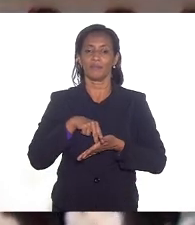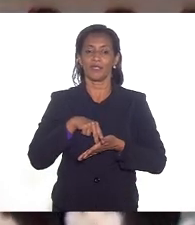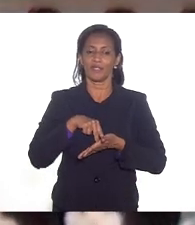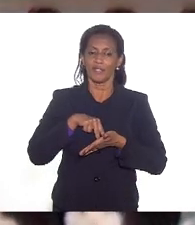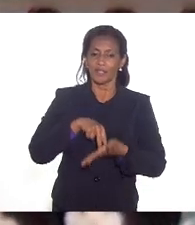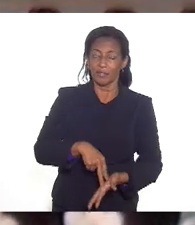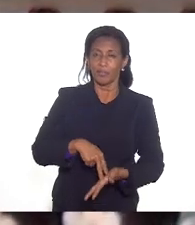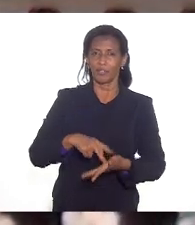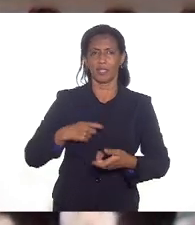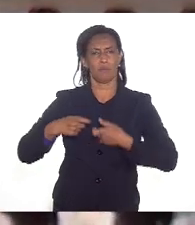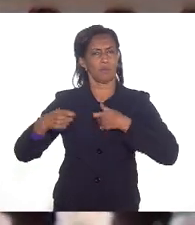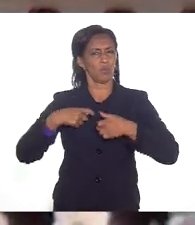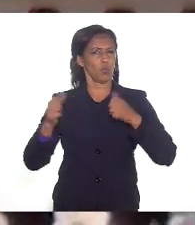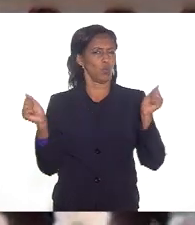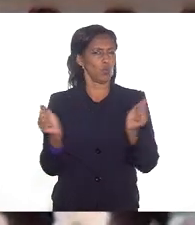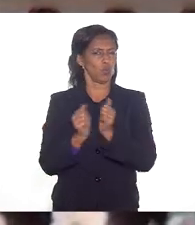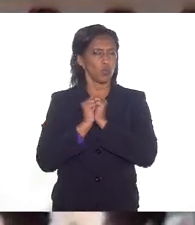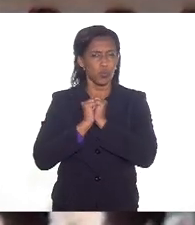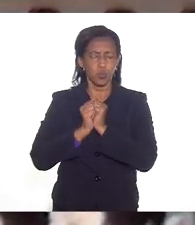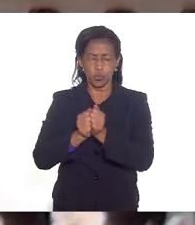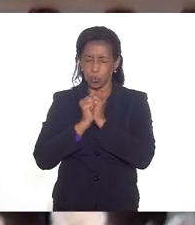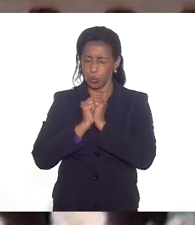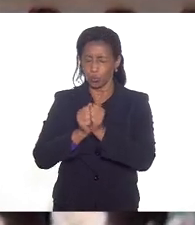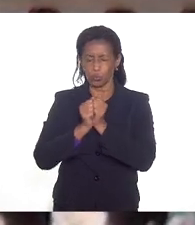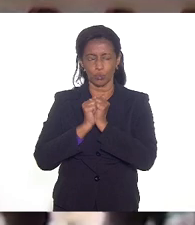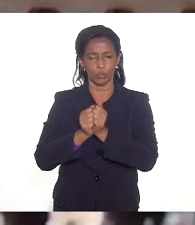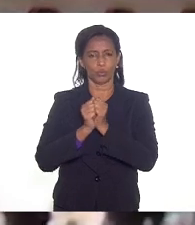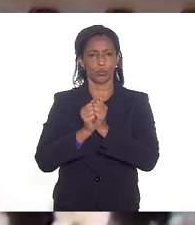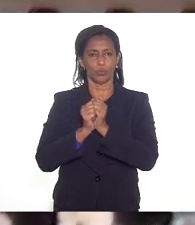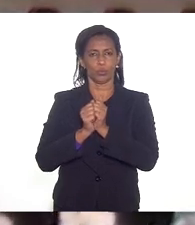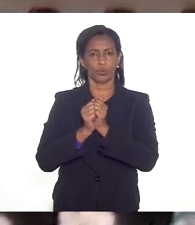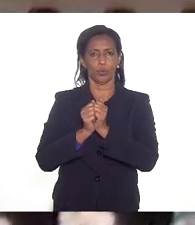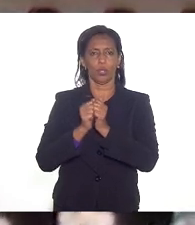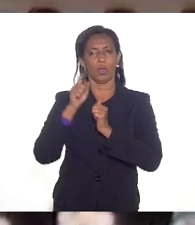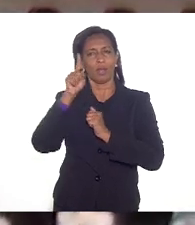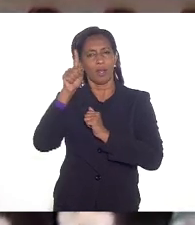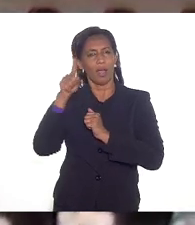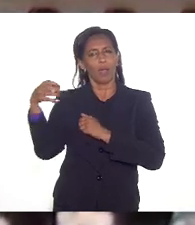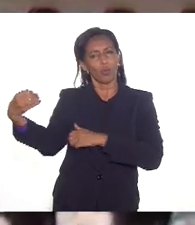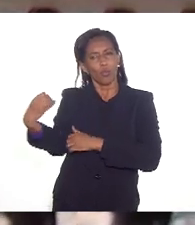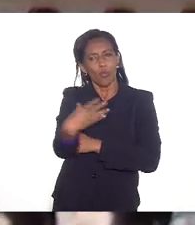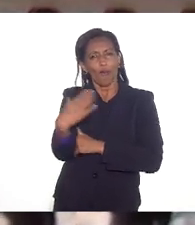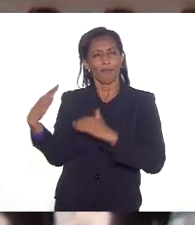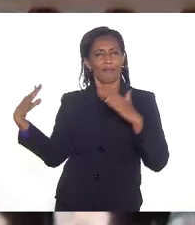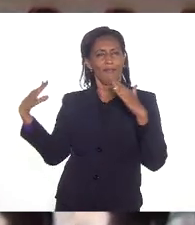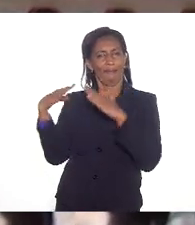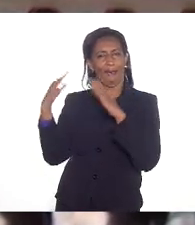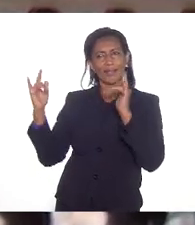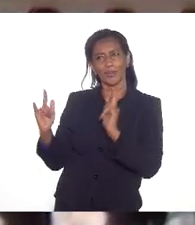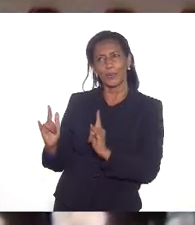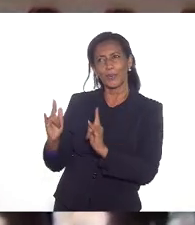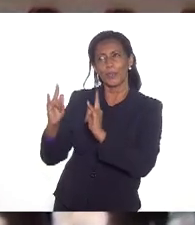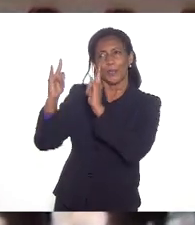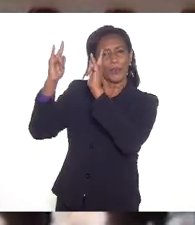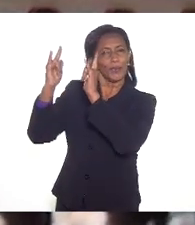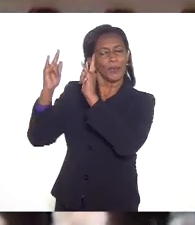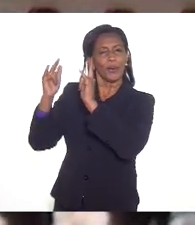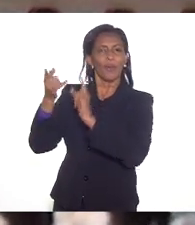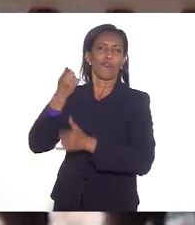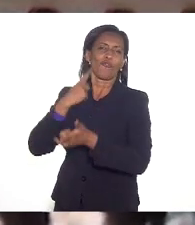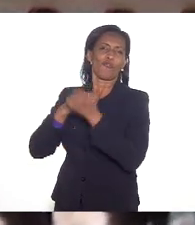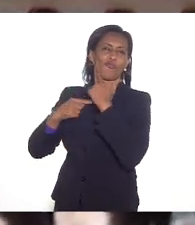firme sem luta e juntas e juntas lá no nosso novo espaço mas com a mesma vontade